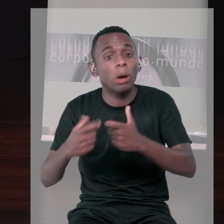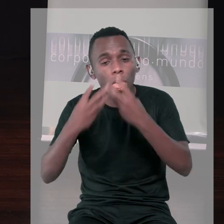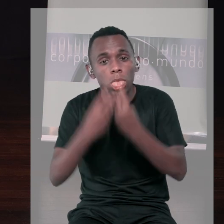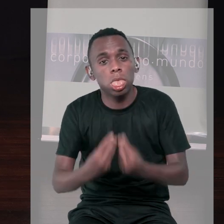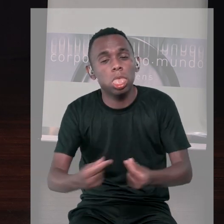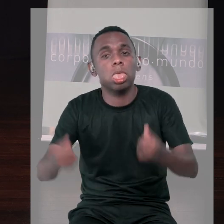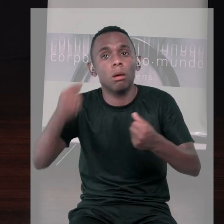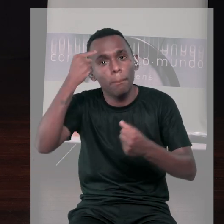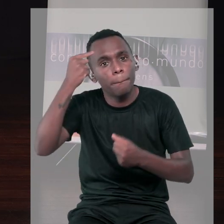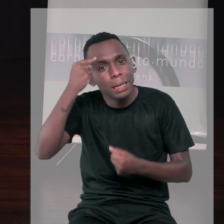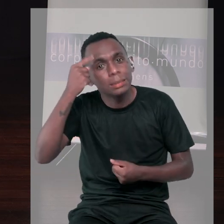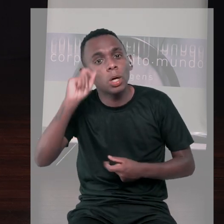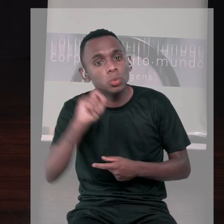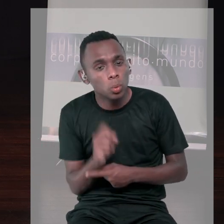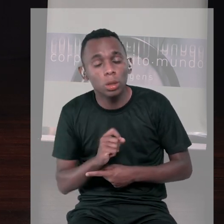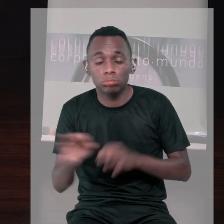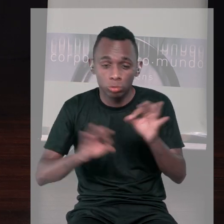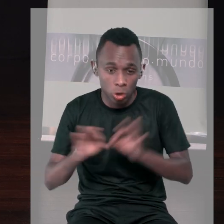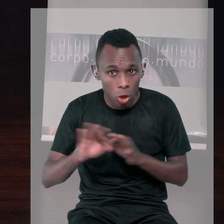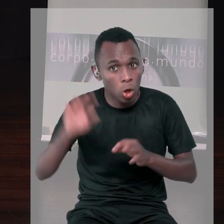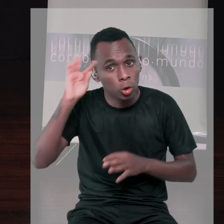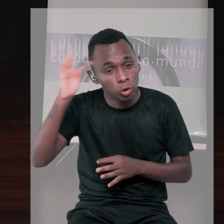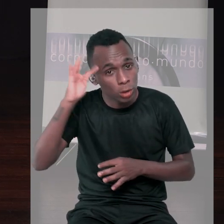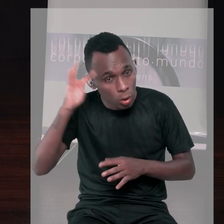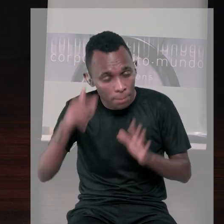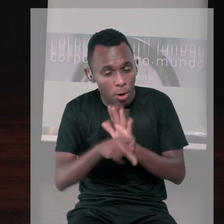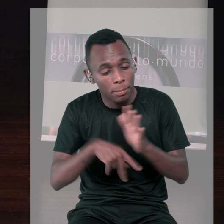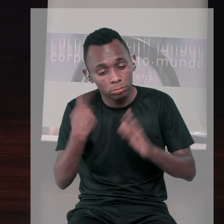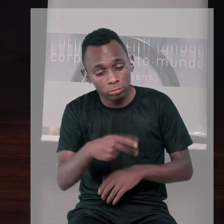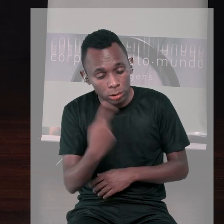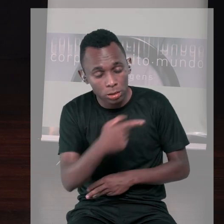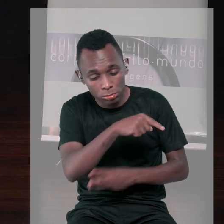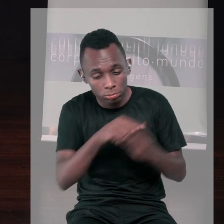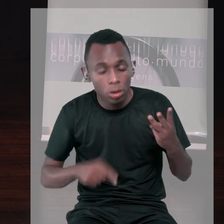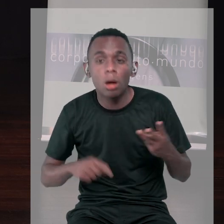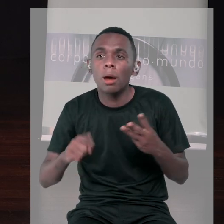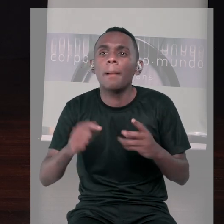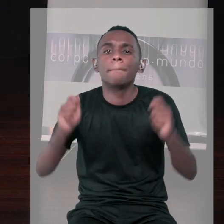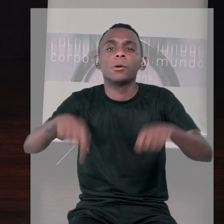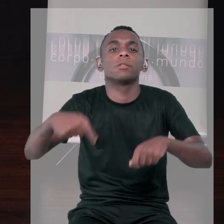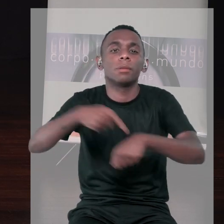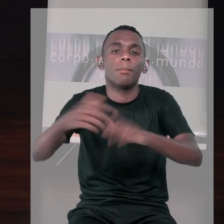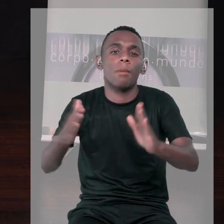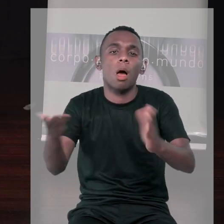regulador teórico por Clausewitz, tornou-se possível em nosso tempo. Ela é um problema incontornável para toda a filosofia